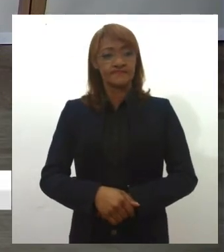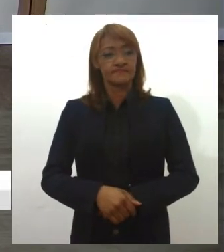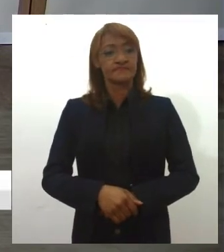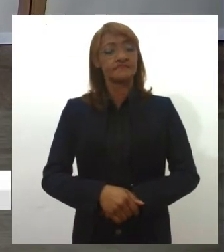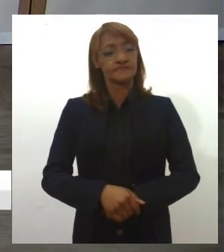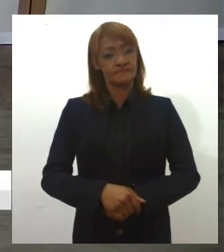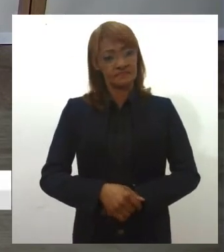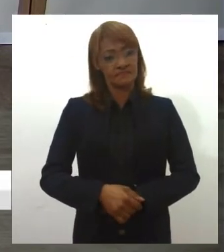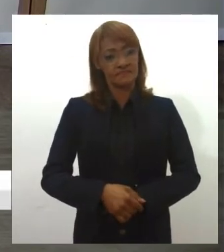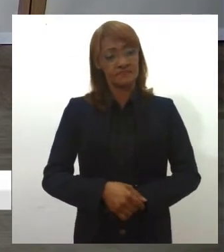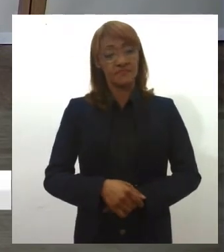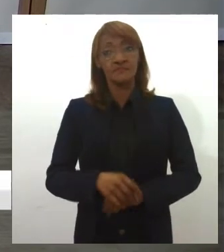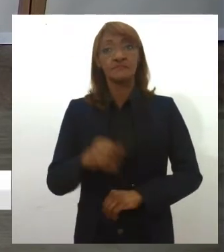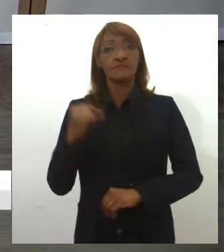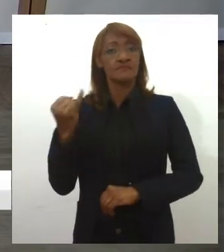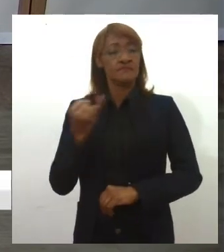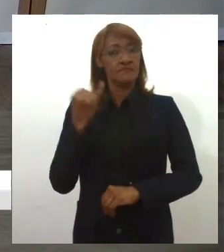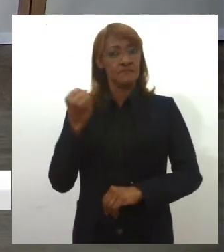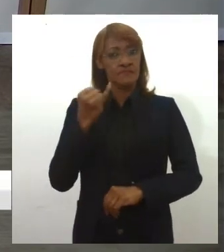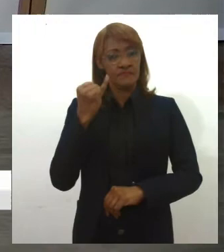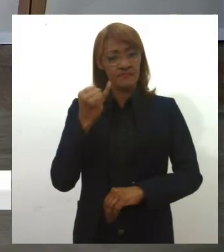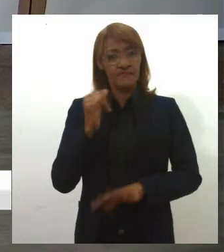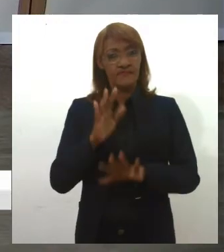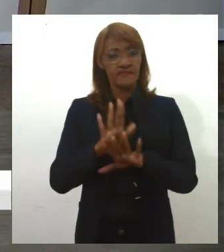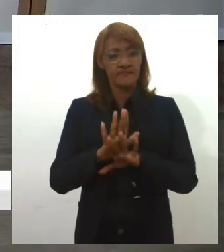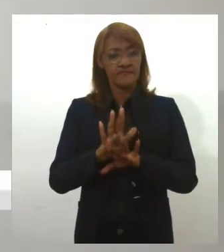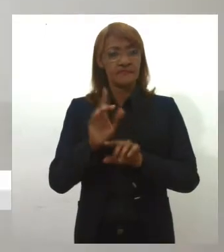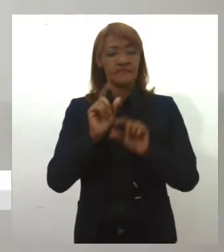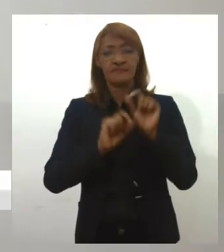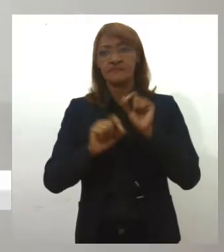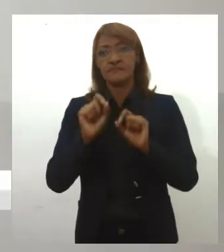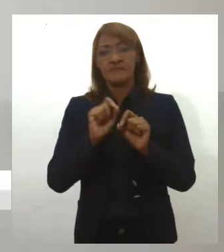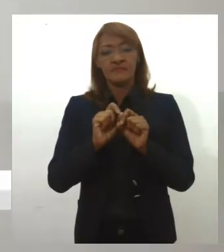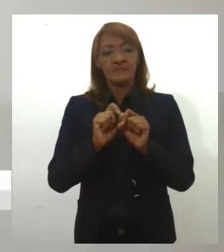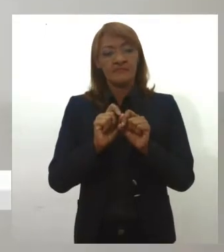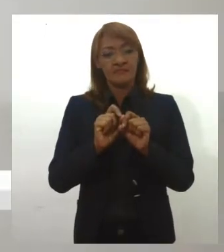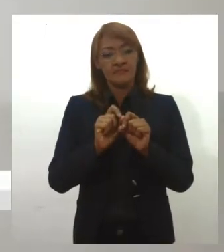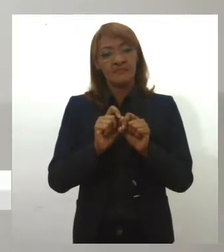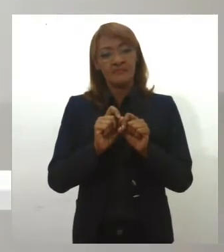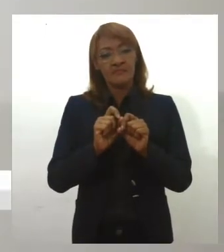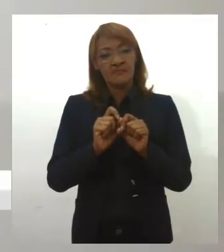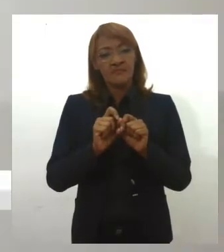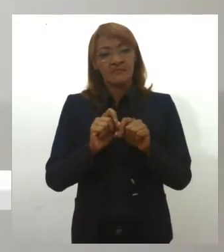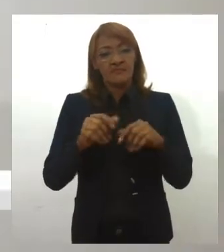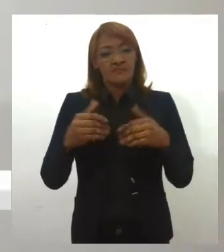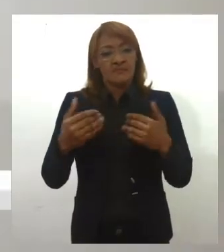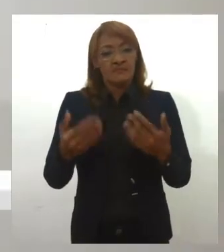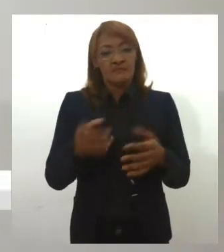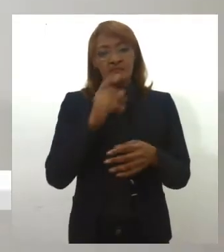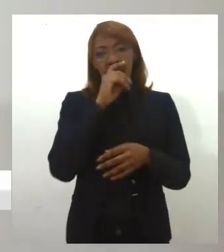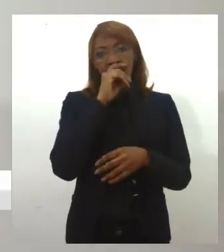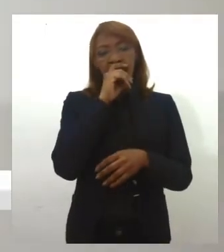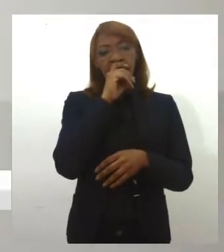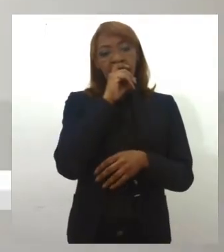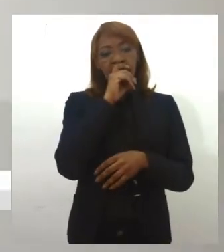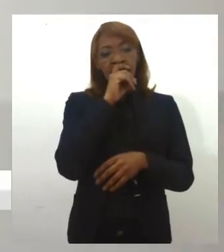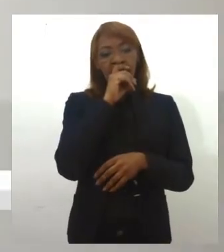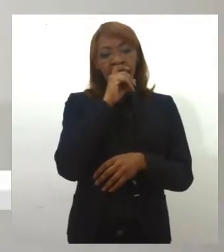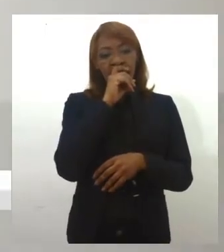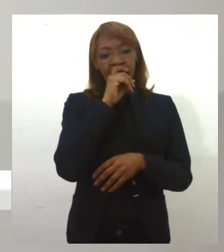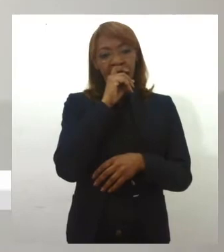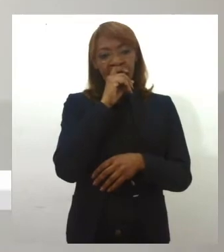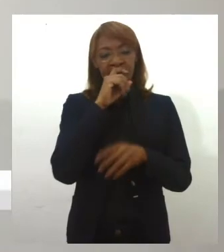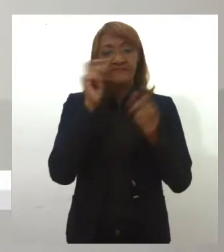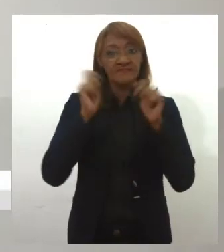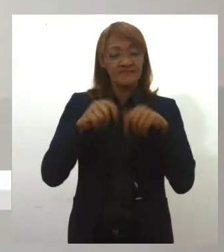É importante, vou aproveitar para mim não esquecer de falar, Micheline, dentro do que você falou, quem tem um pouco mais de informação, que talvez se aproxime